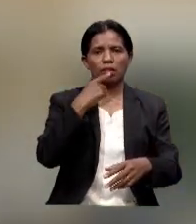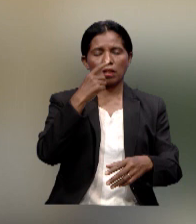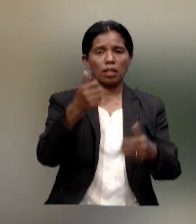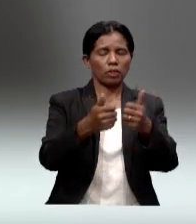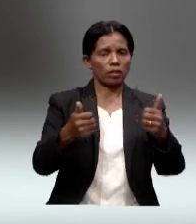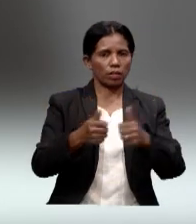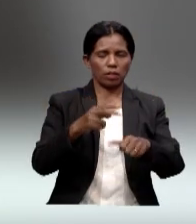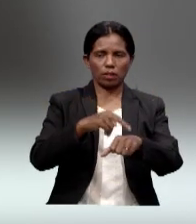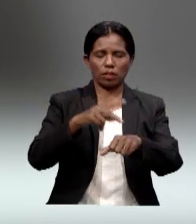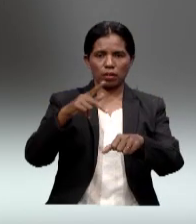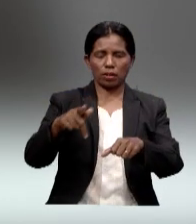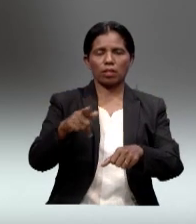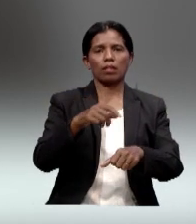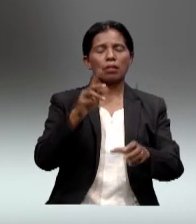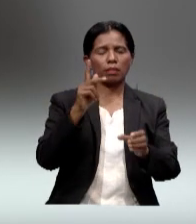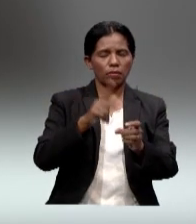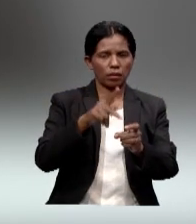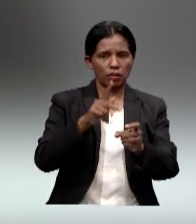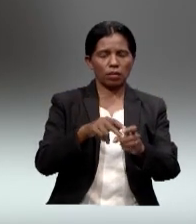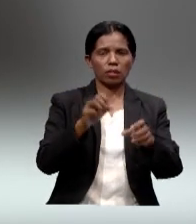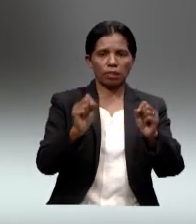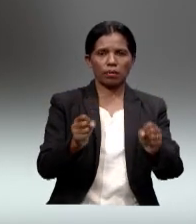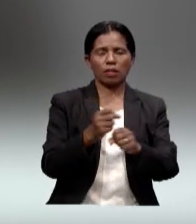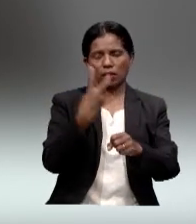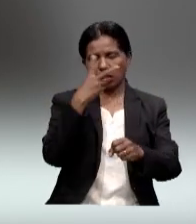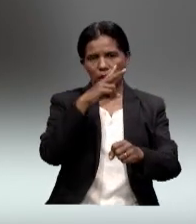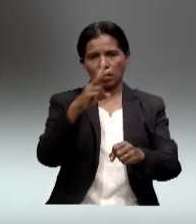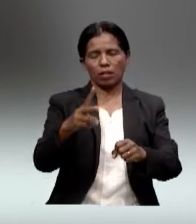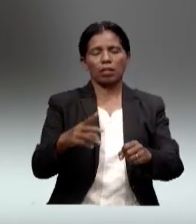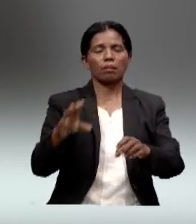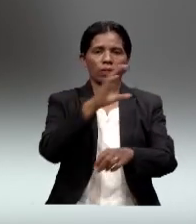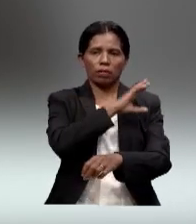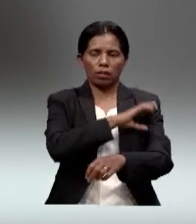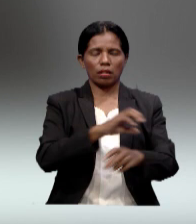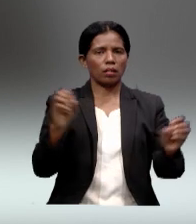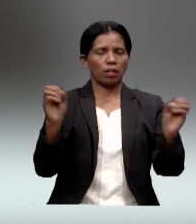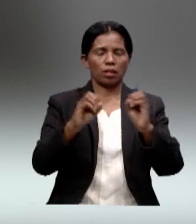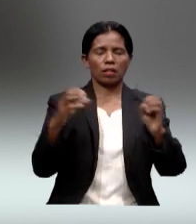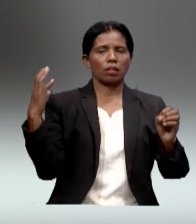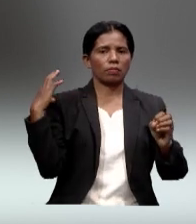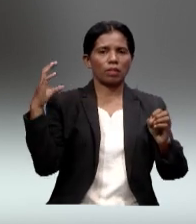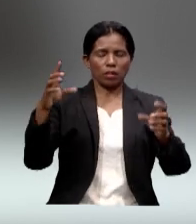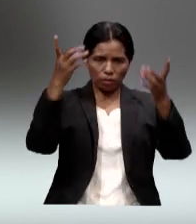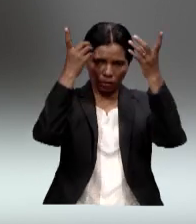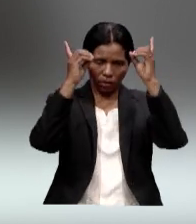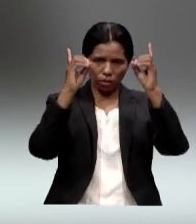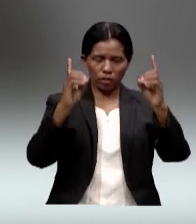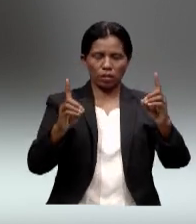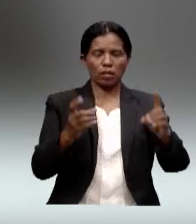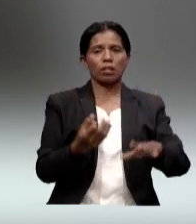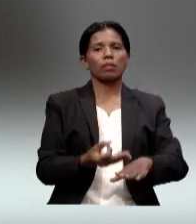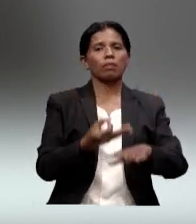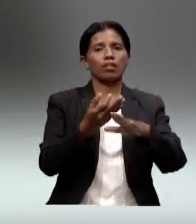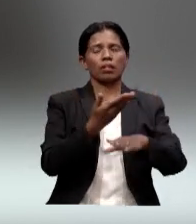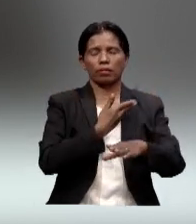Autoridade Nacional Petróleo e Minerais, sobre ele halo controlo ba parte seguro union, la ia competência atu decide combustível ni folin,